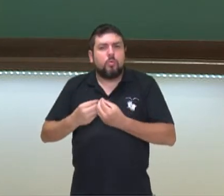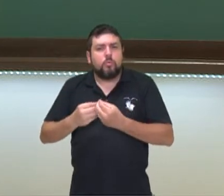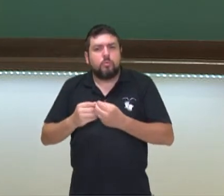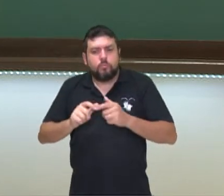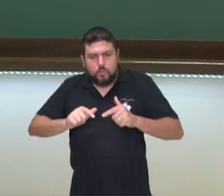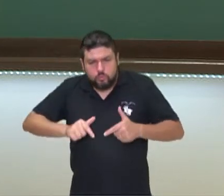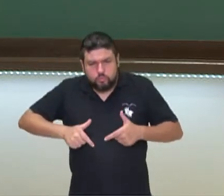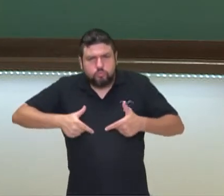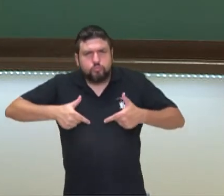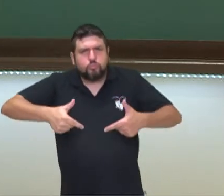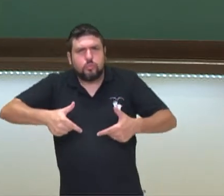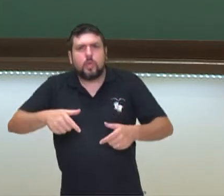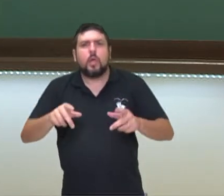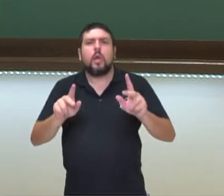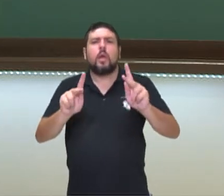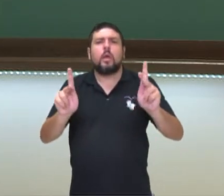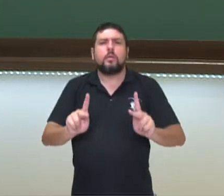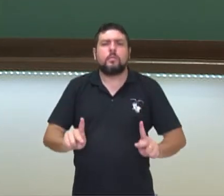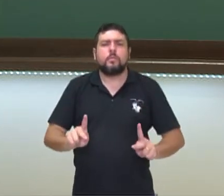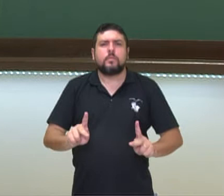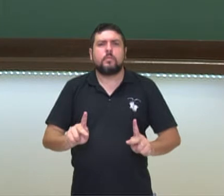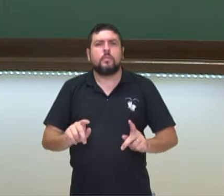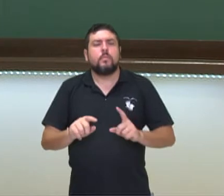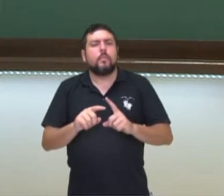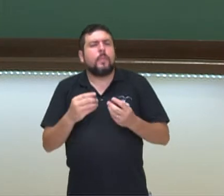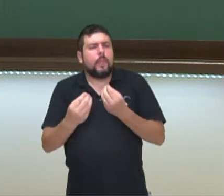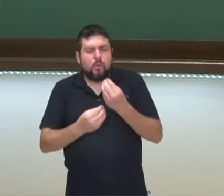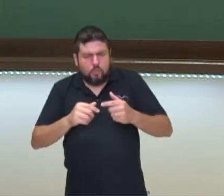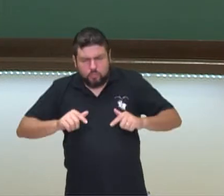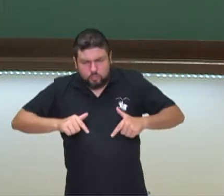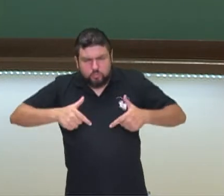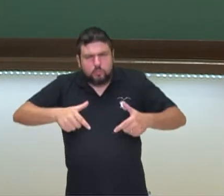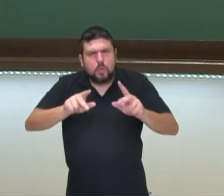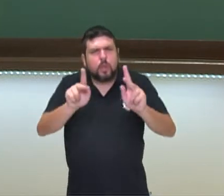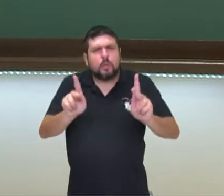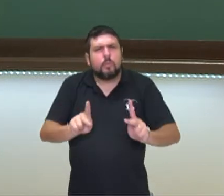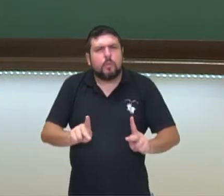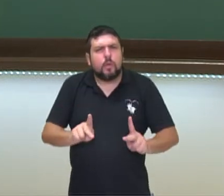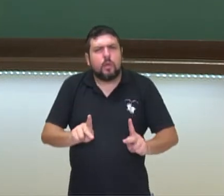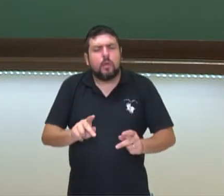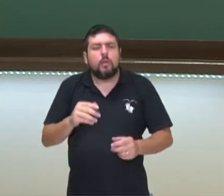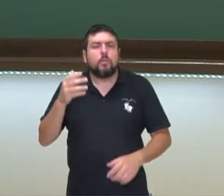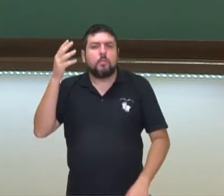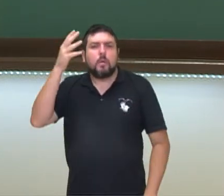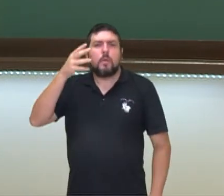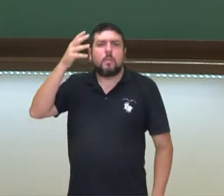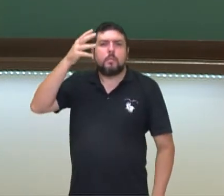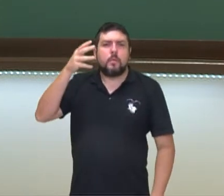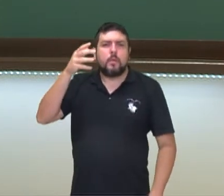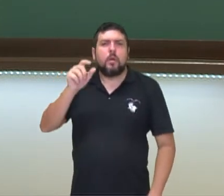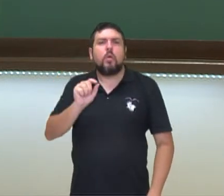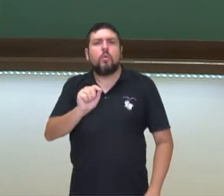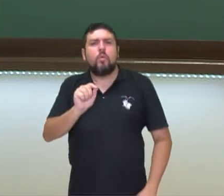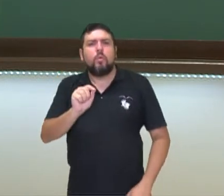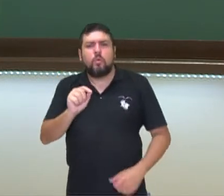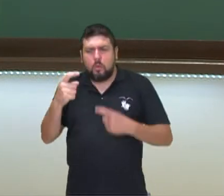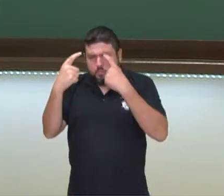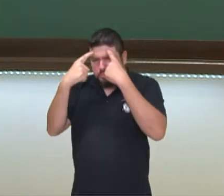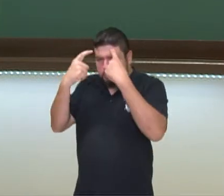paz? Discurso. Falando com as pessoas, defendendo algo chamado não violência.